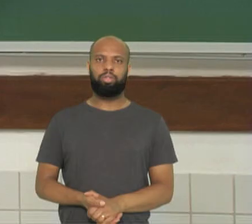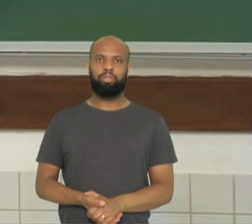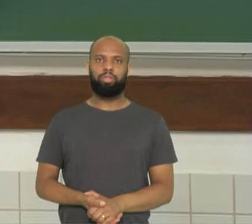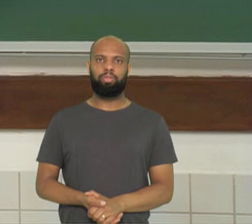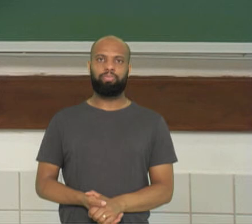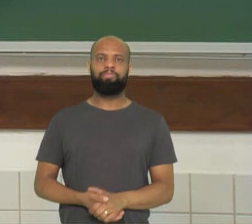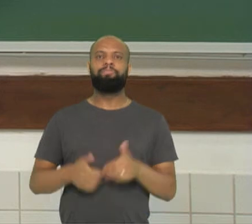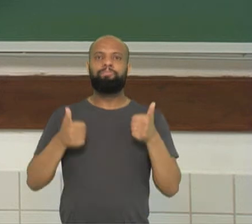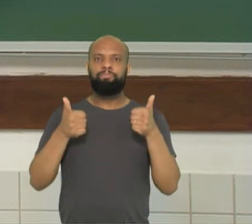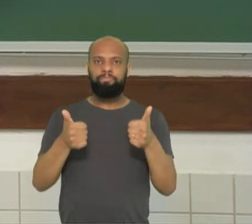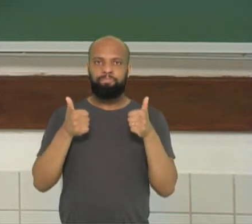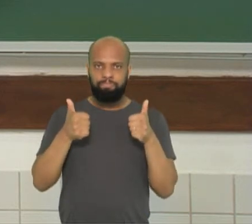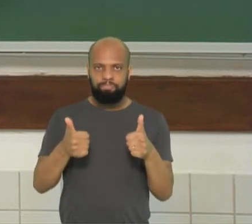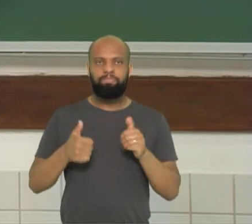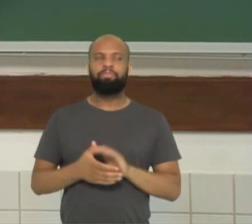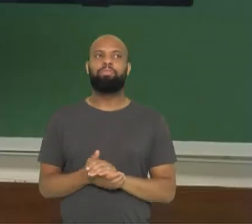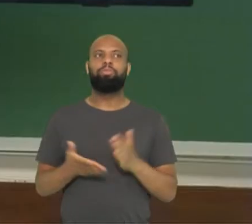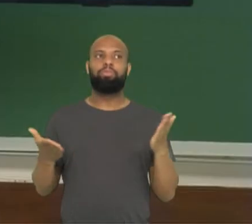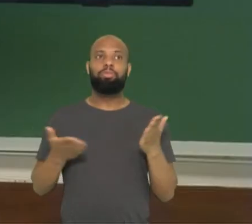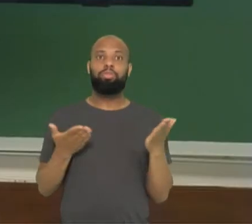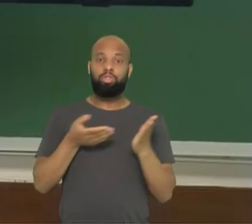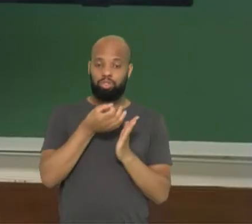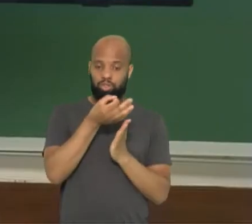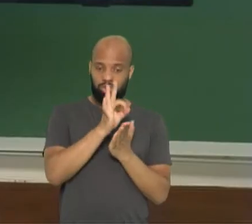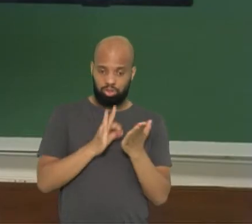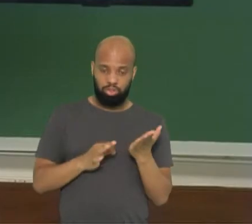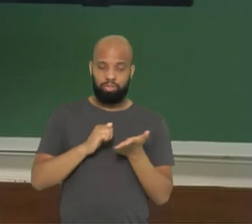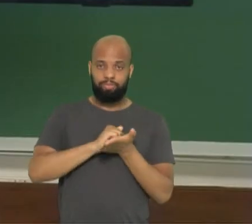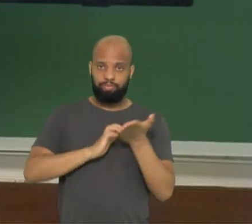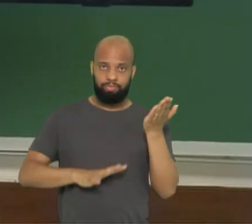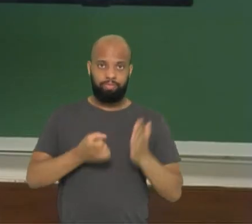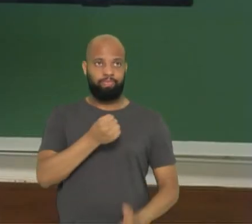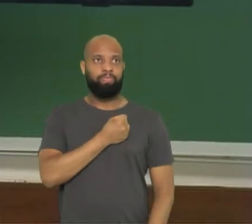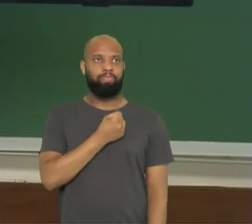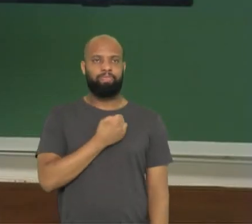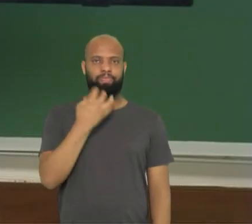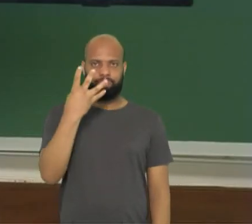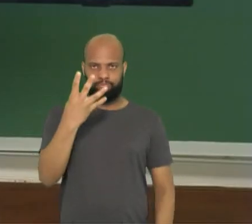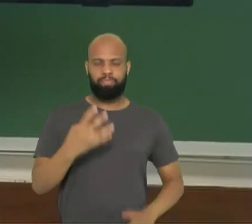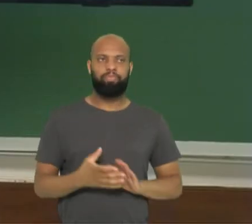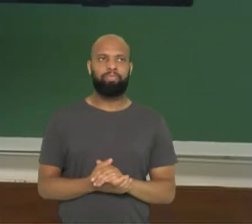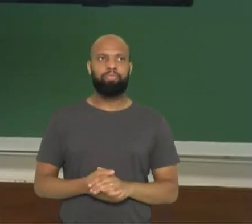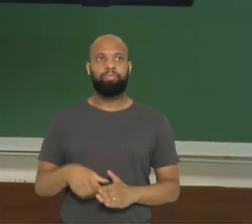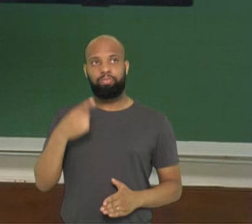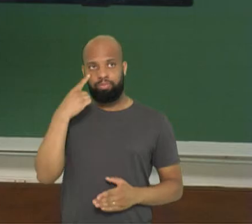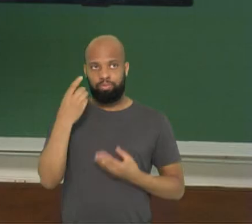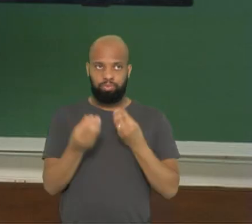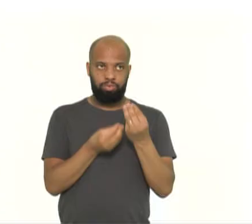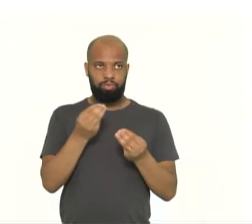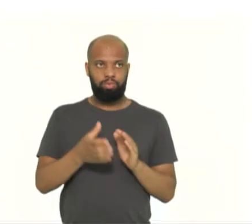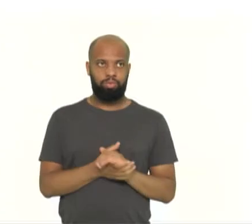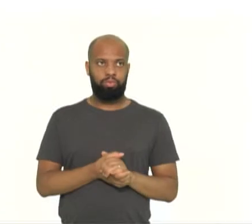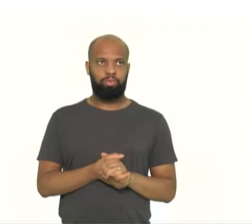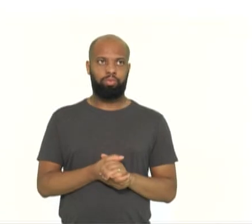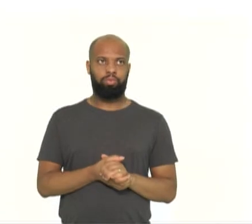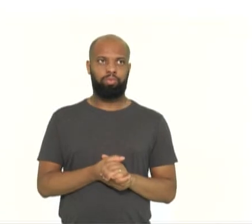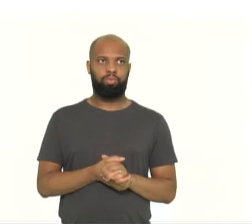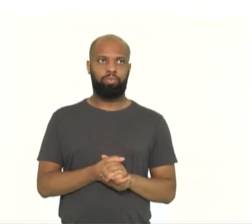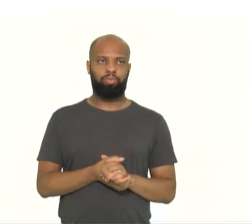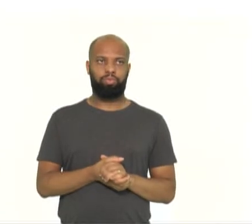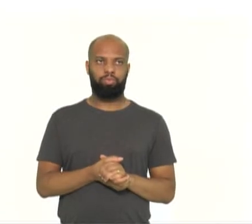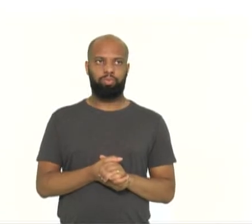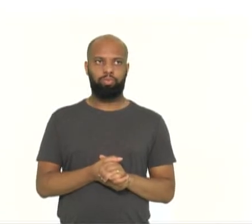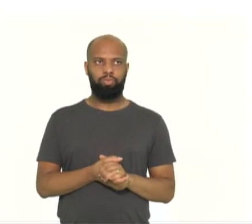Muy bien, listo? Vamos a corrigir a atividade 4. Então, vejam como ficou. Acá,